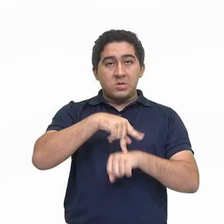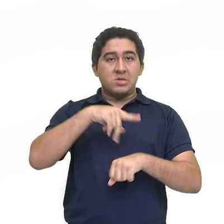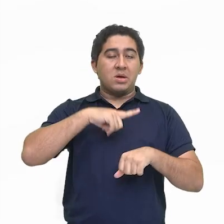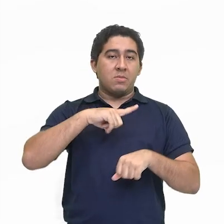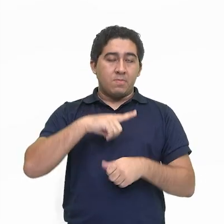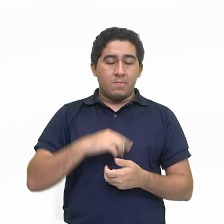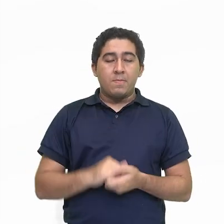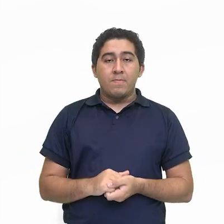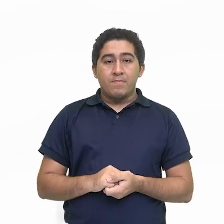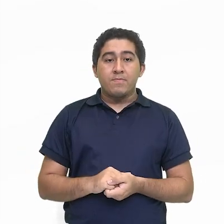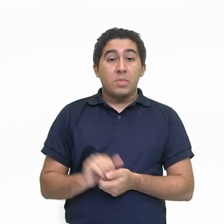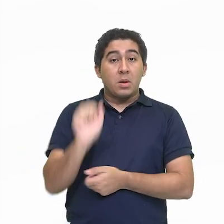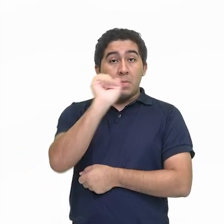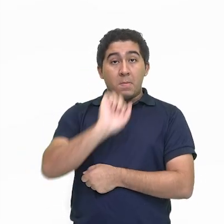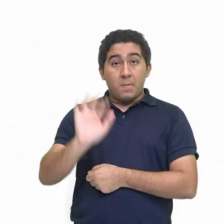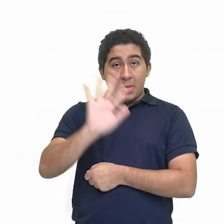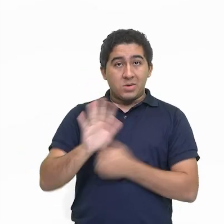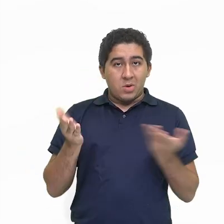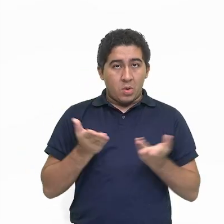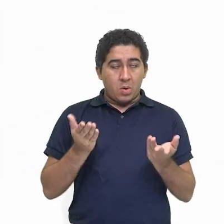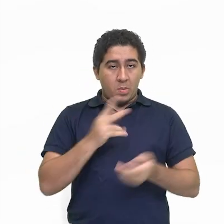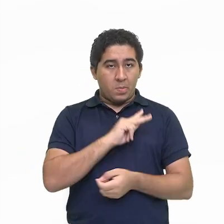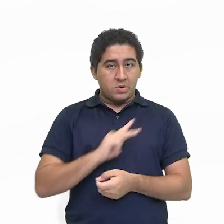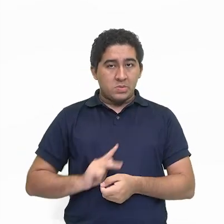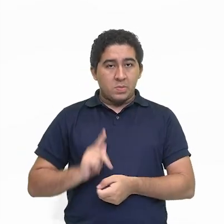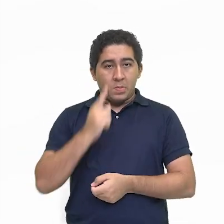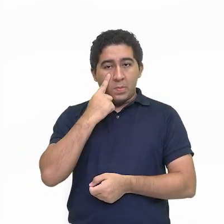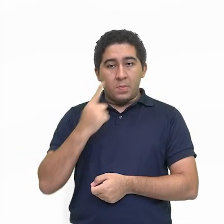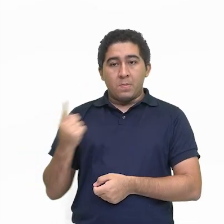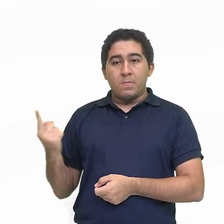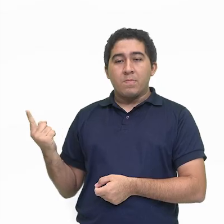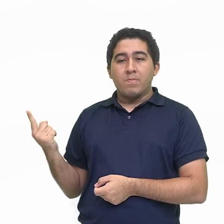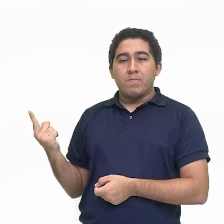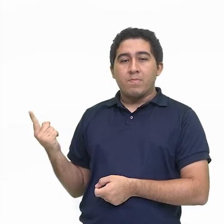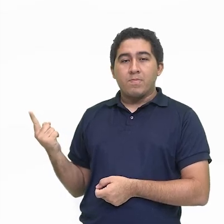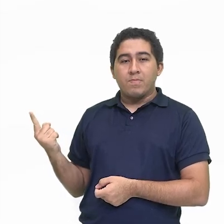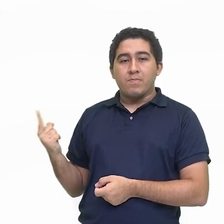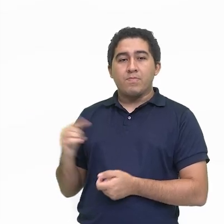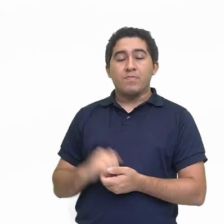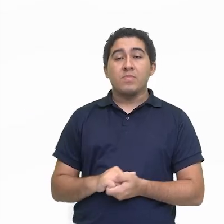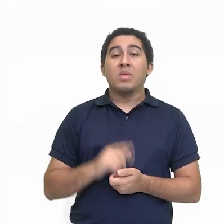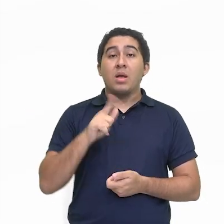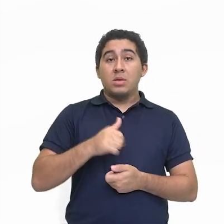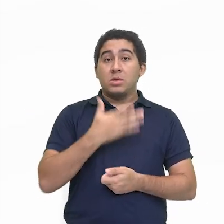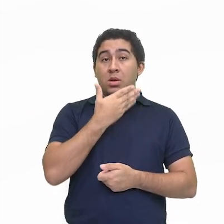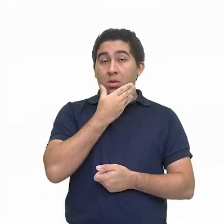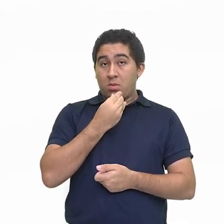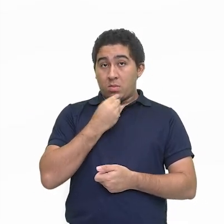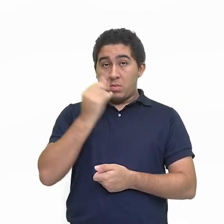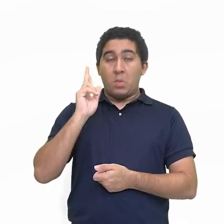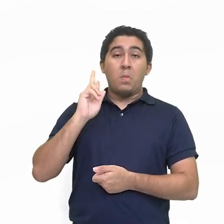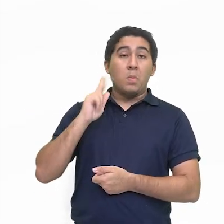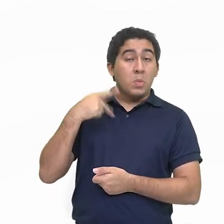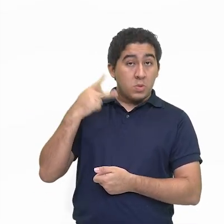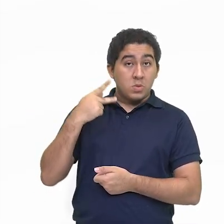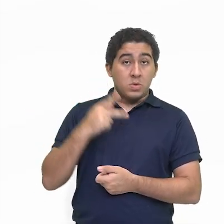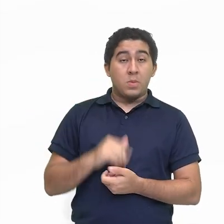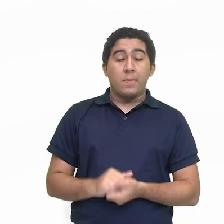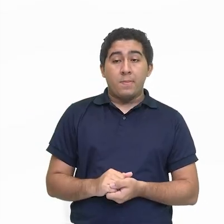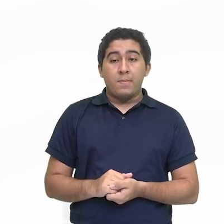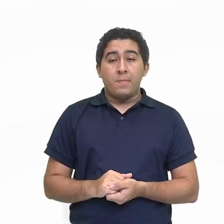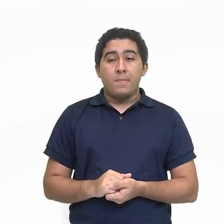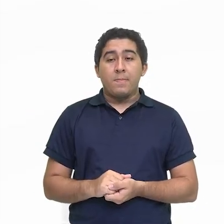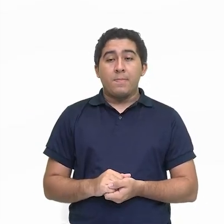Vamos à imagem, então, agora do Fernando Collor de Mello? Essa figura política, tá,